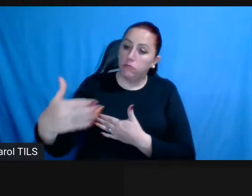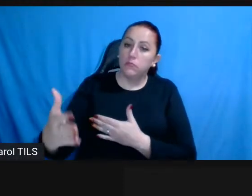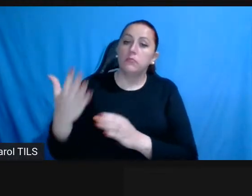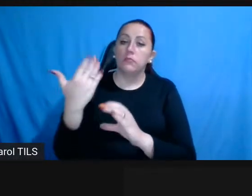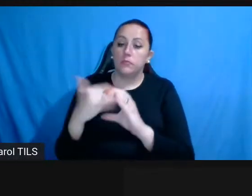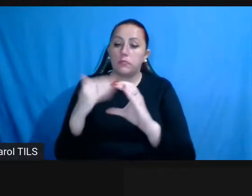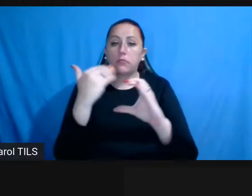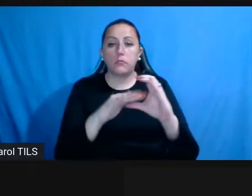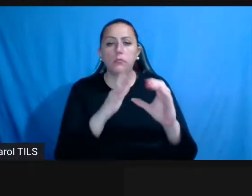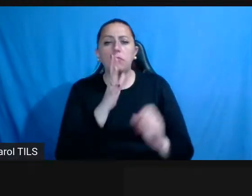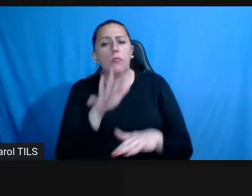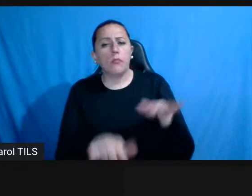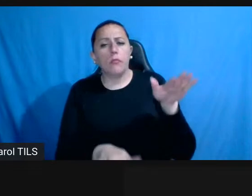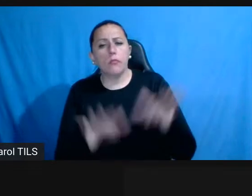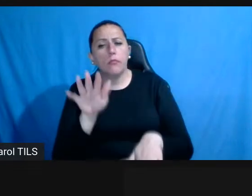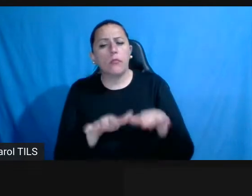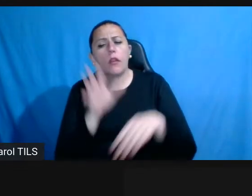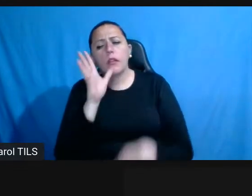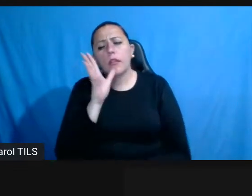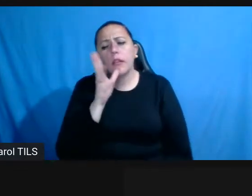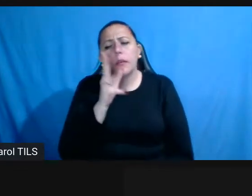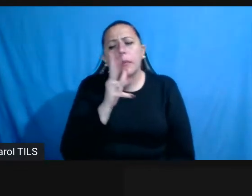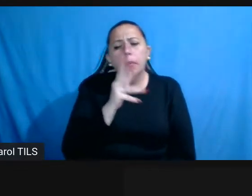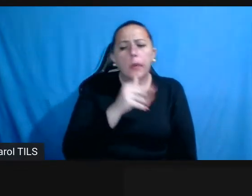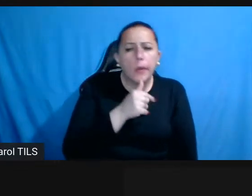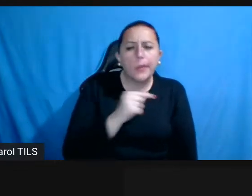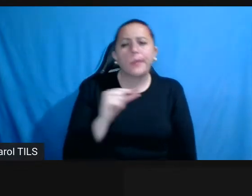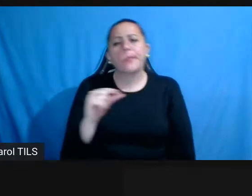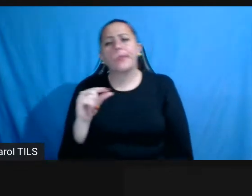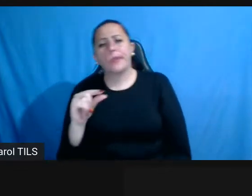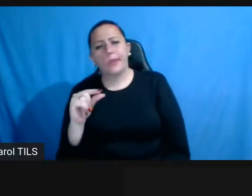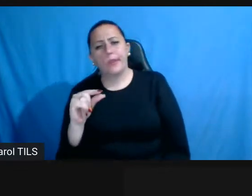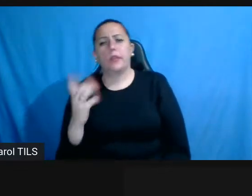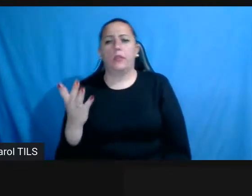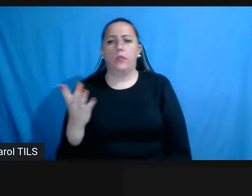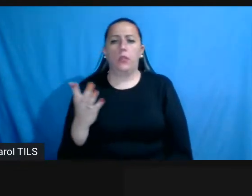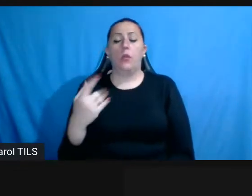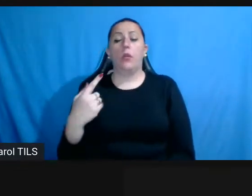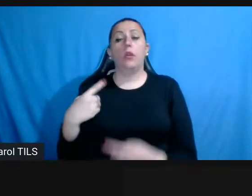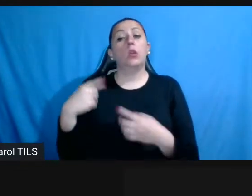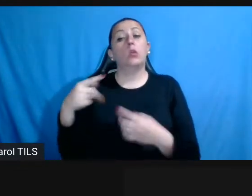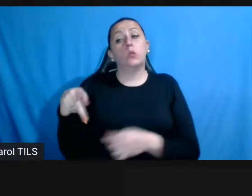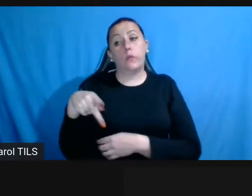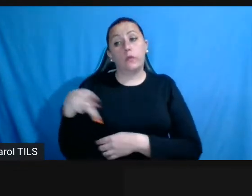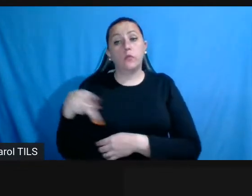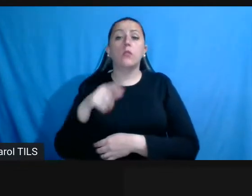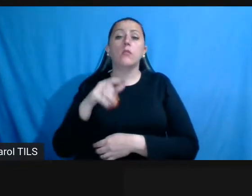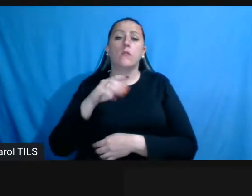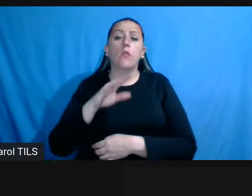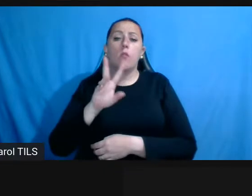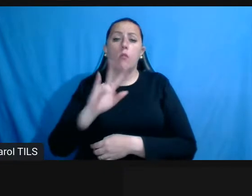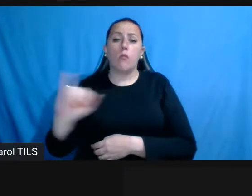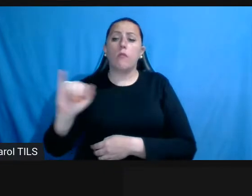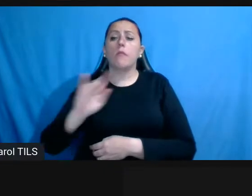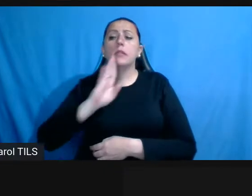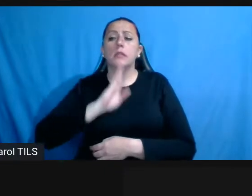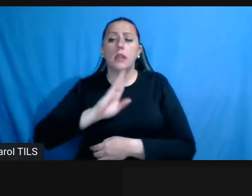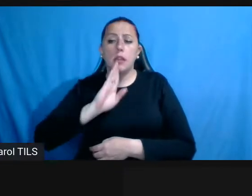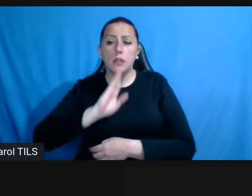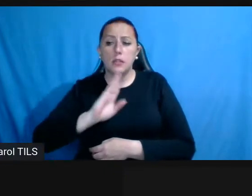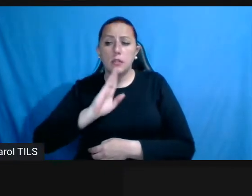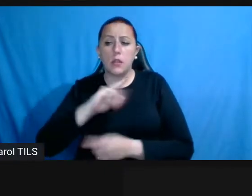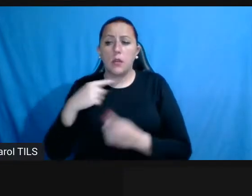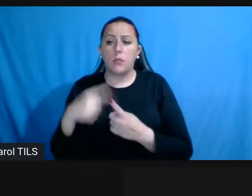demore no início aí, e os professores serão tolerantes, porque realmente não é uma culpa de vocês